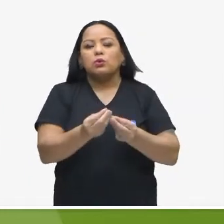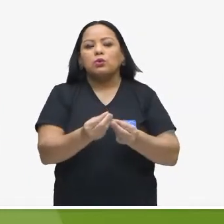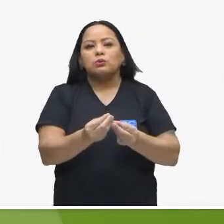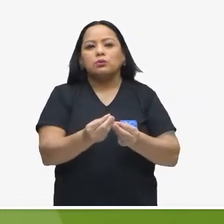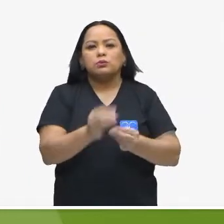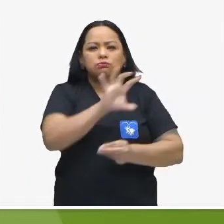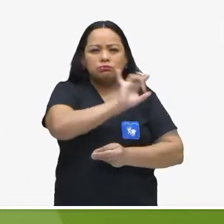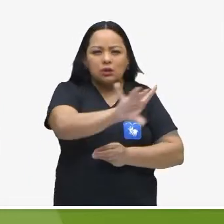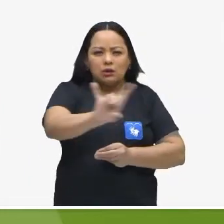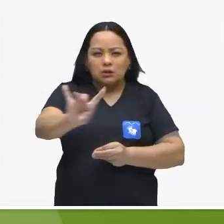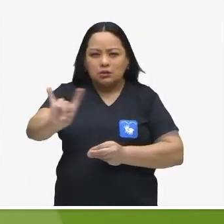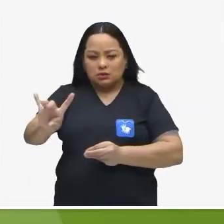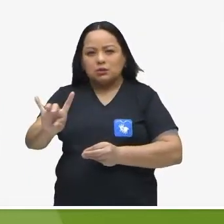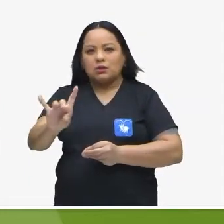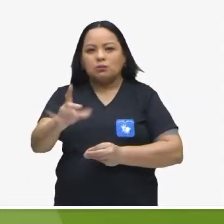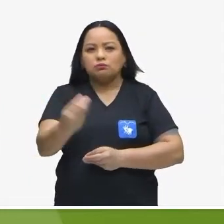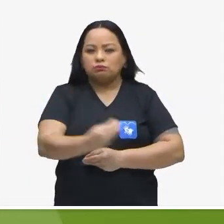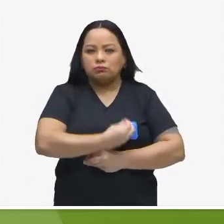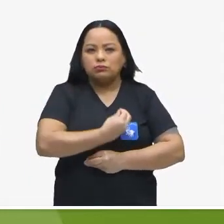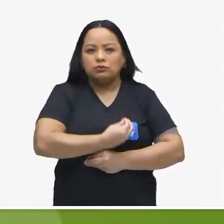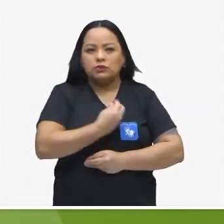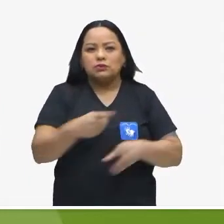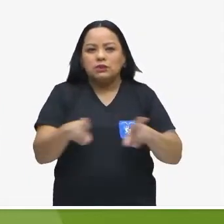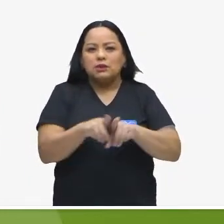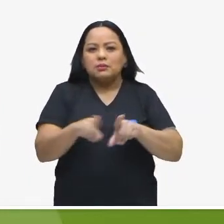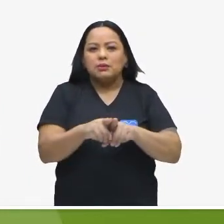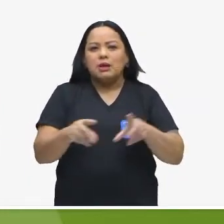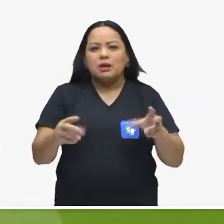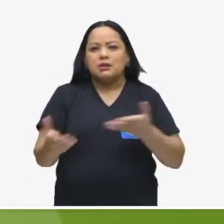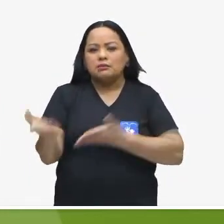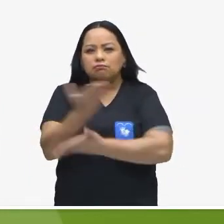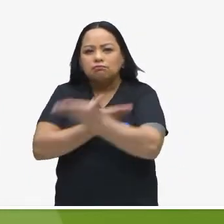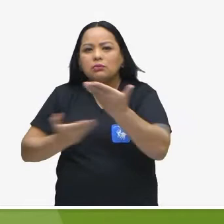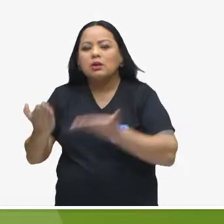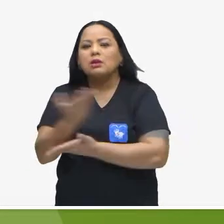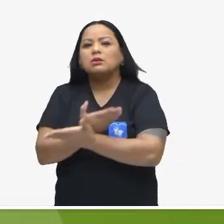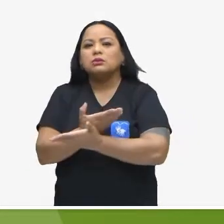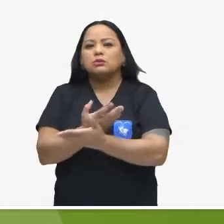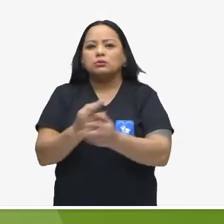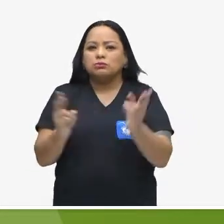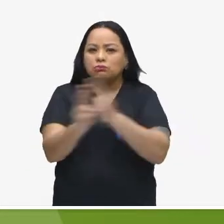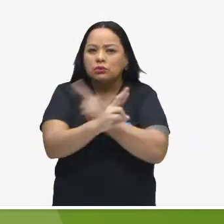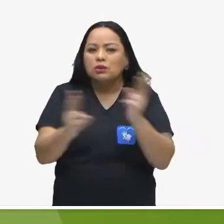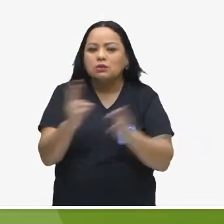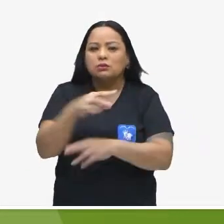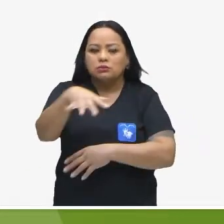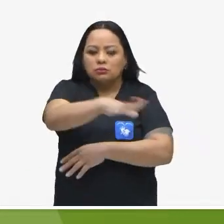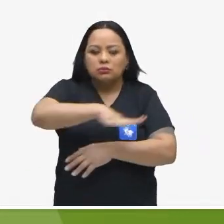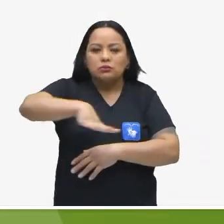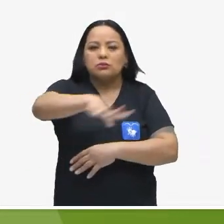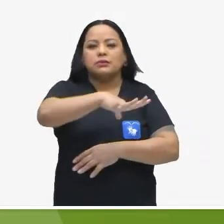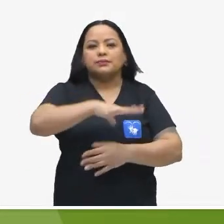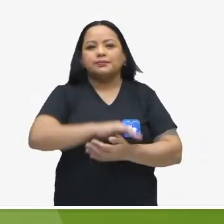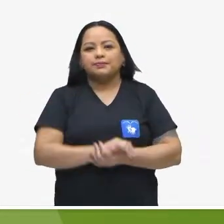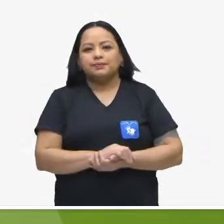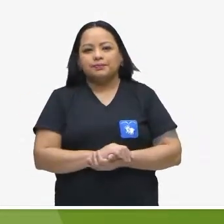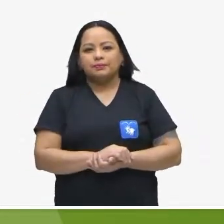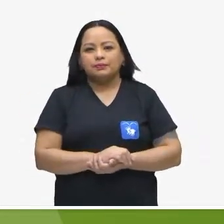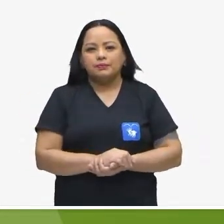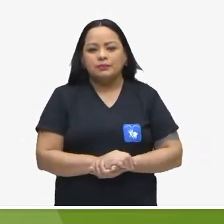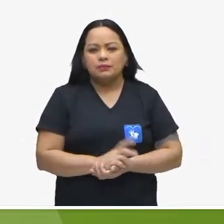vivos eles vivem, eles se relacionam dentro dos ambientes, certo? E qual é